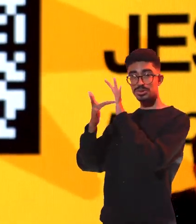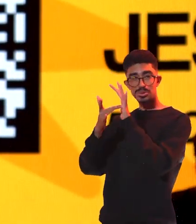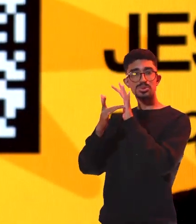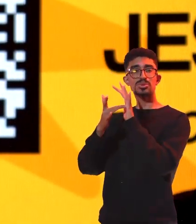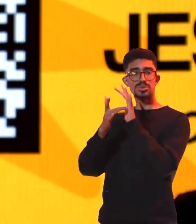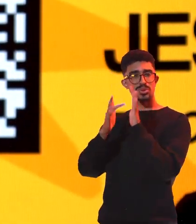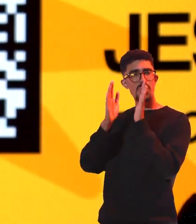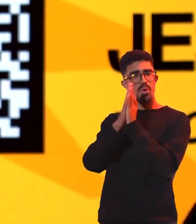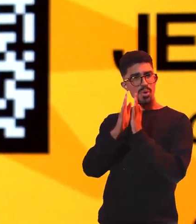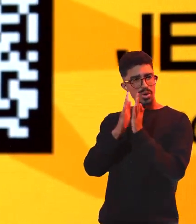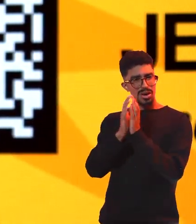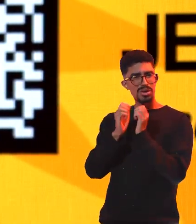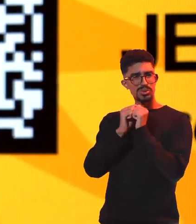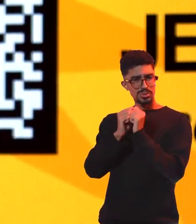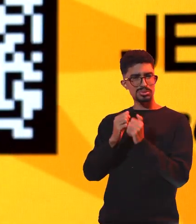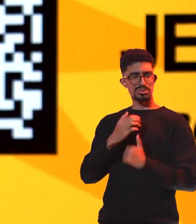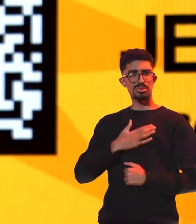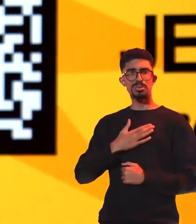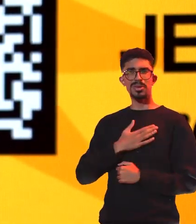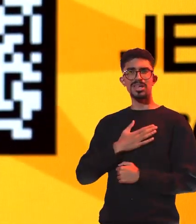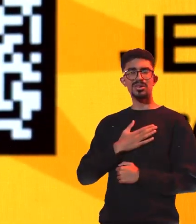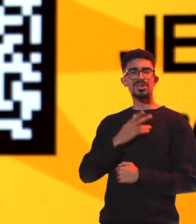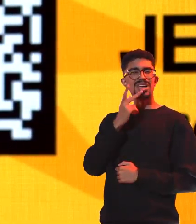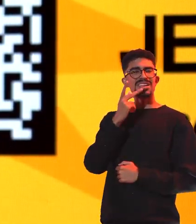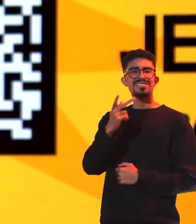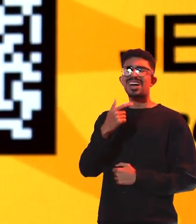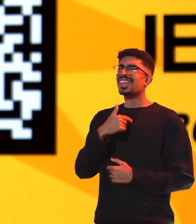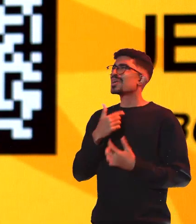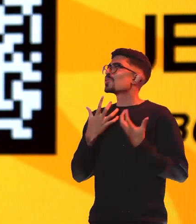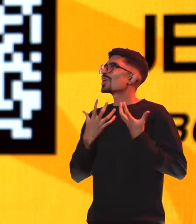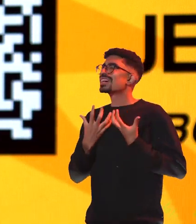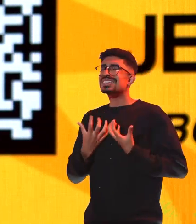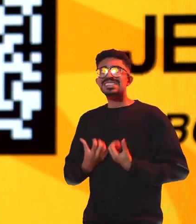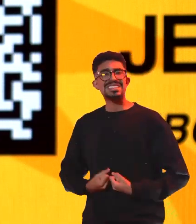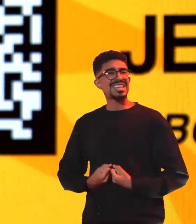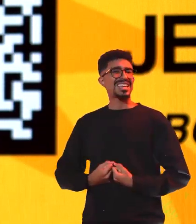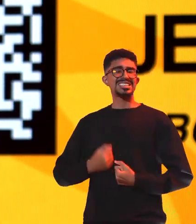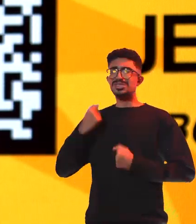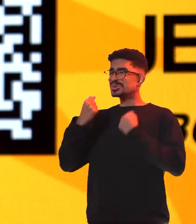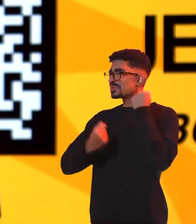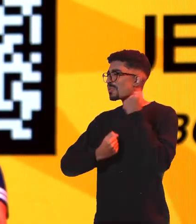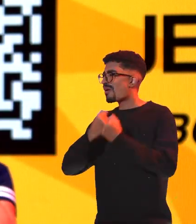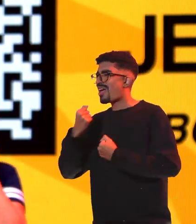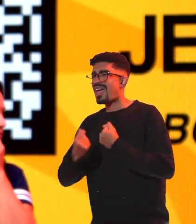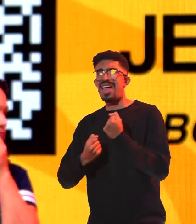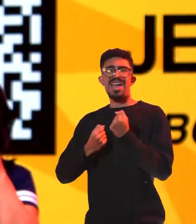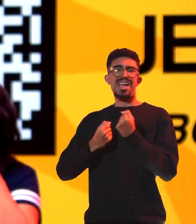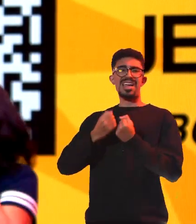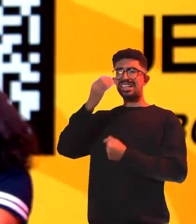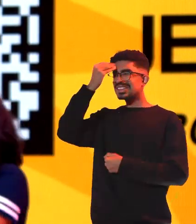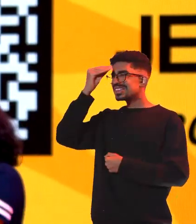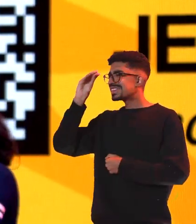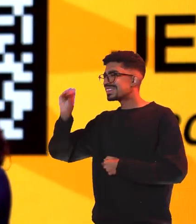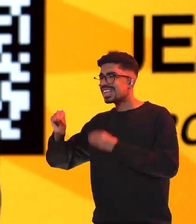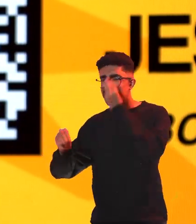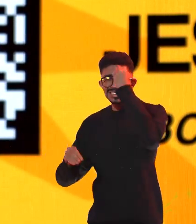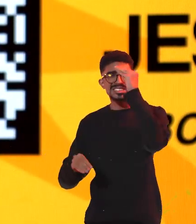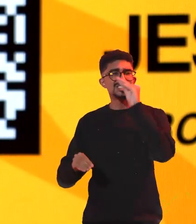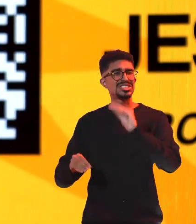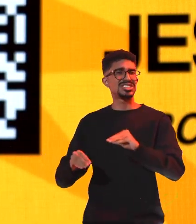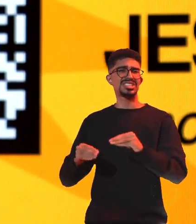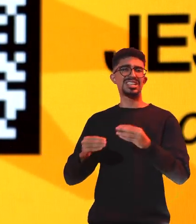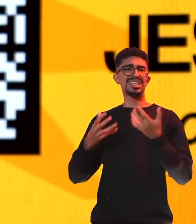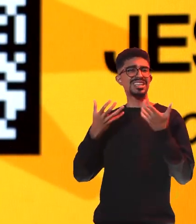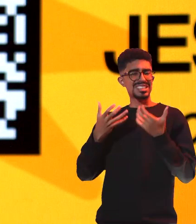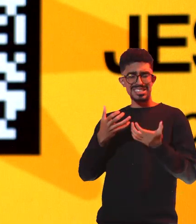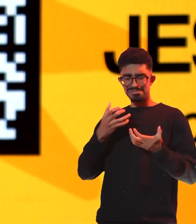um novo tempo na minha vida, eu cansei de ficar correndo atrás do vento, de ficar correndo atrás de paz, de prazer